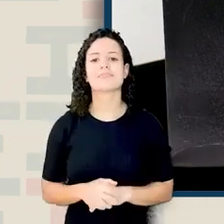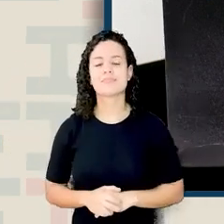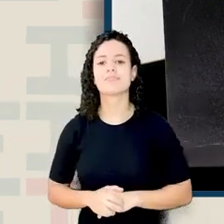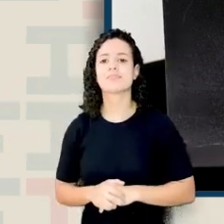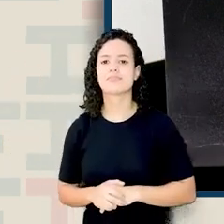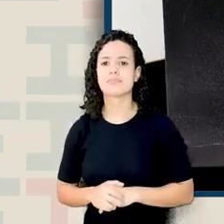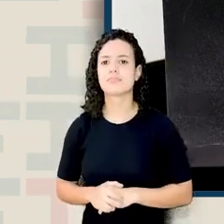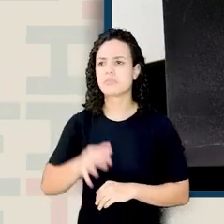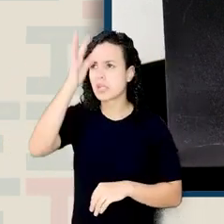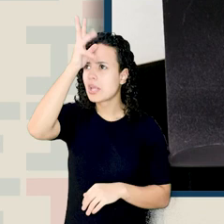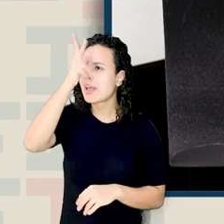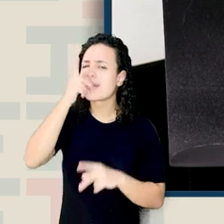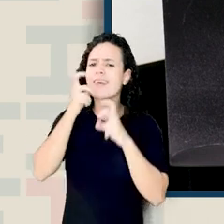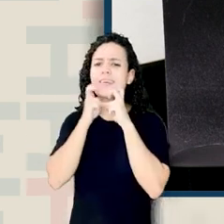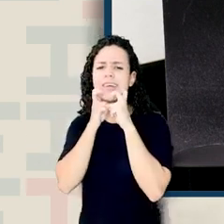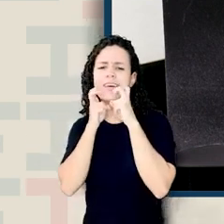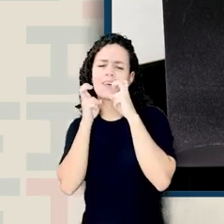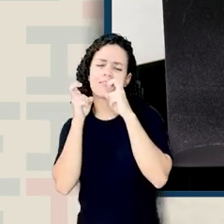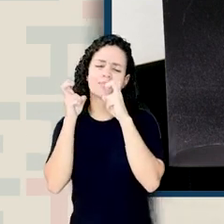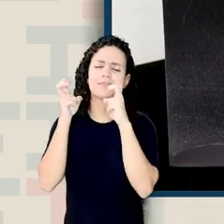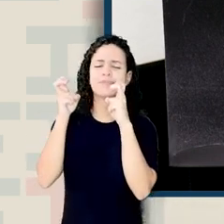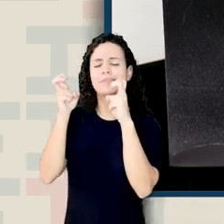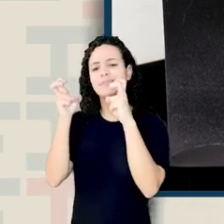O galo cantou, oh,